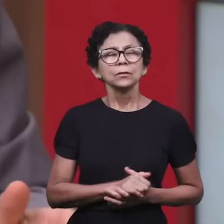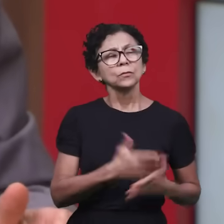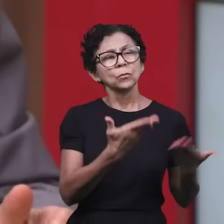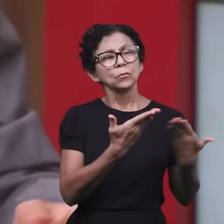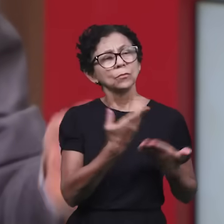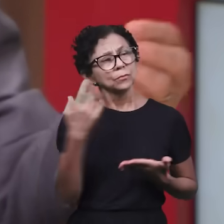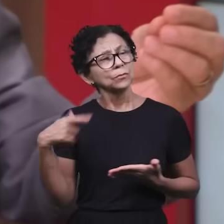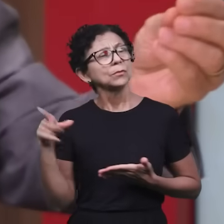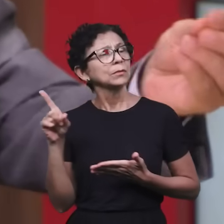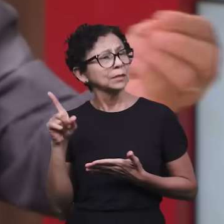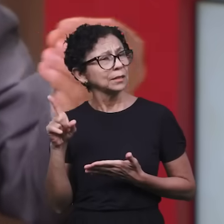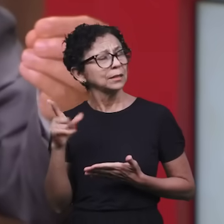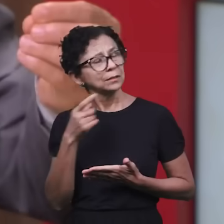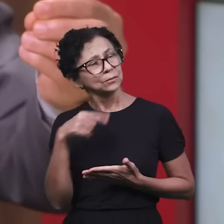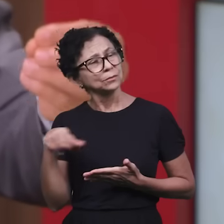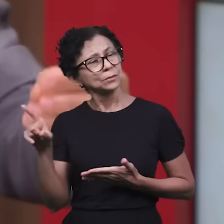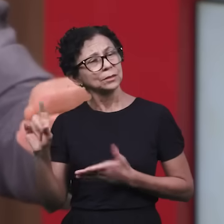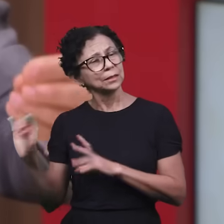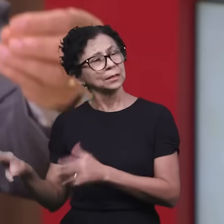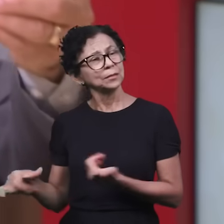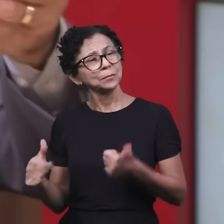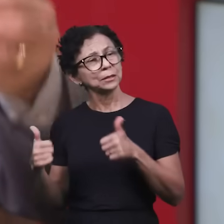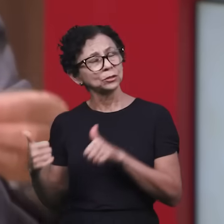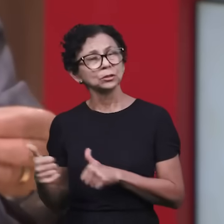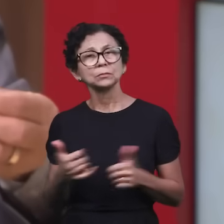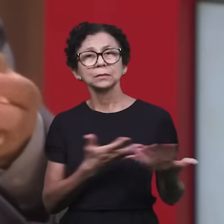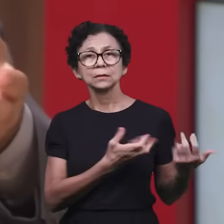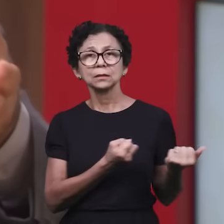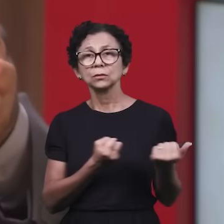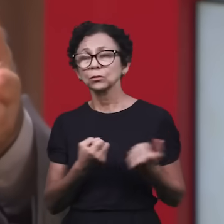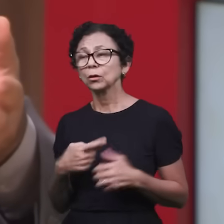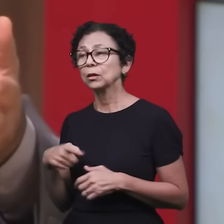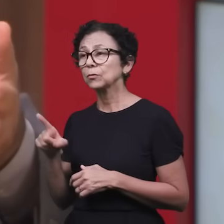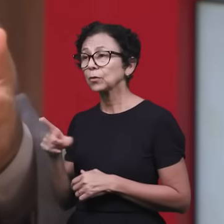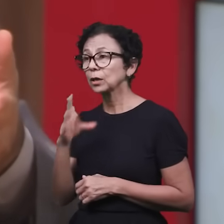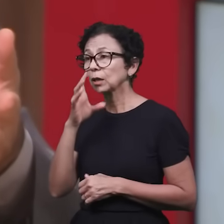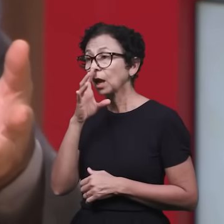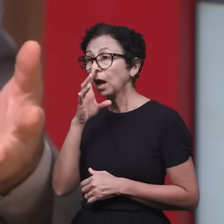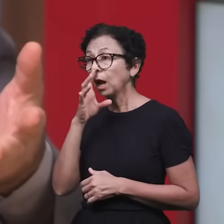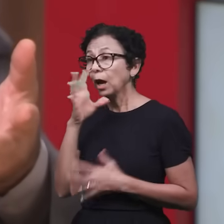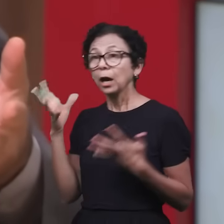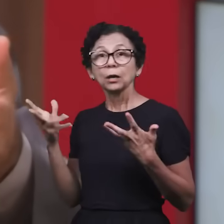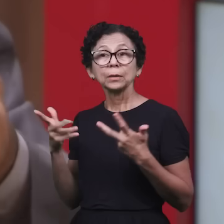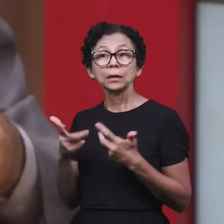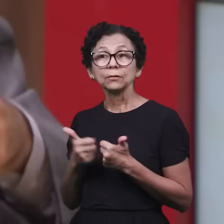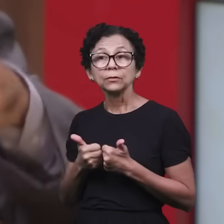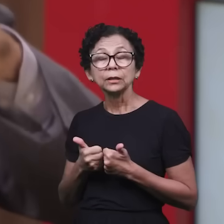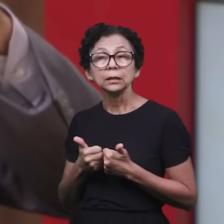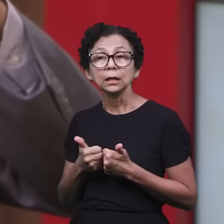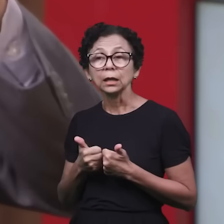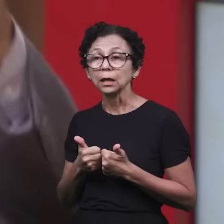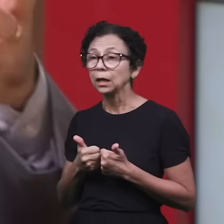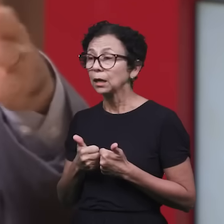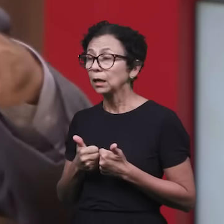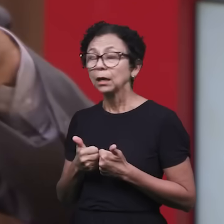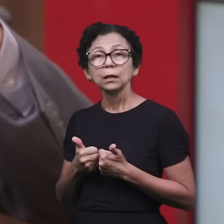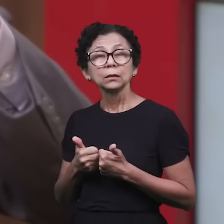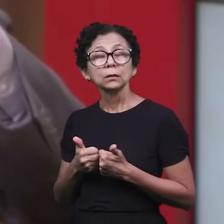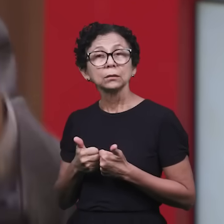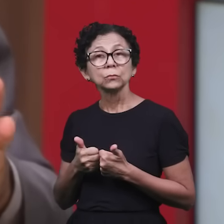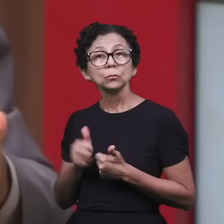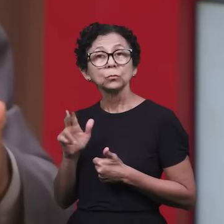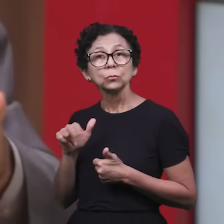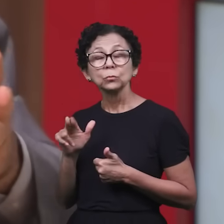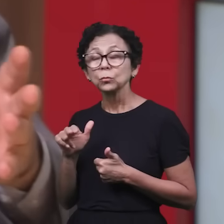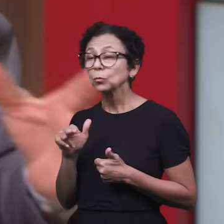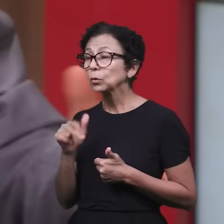vai. E realmente, nós temos tido essa experiência, então você faz aquela festa, o senhor fala, entrega dons, é um momento de festa, é um